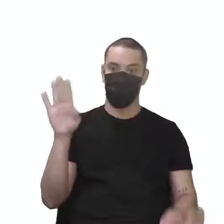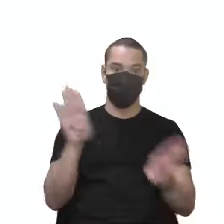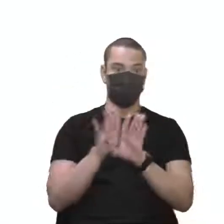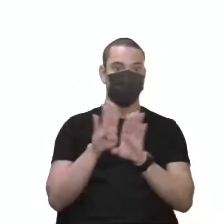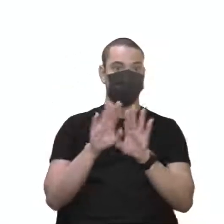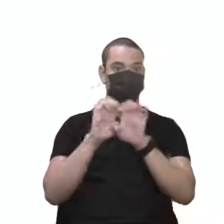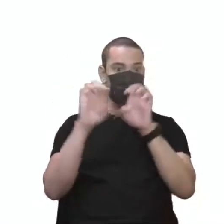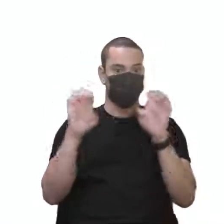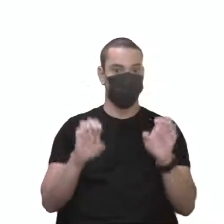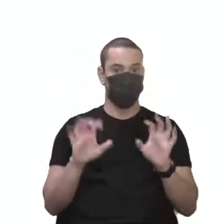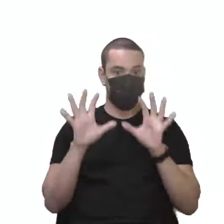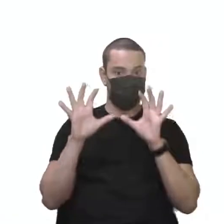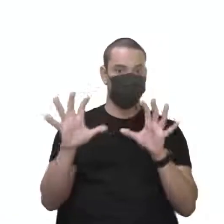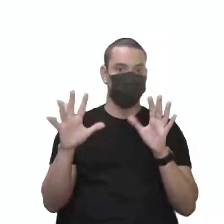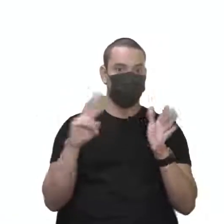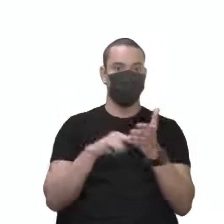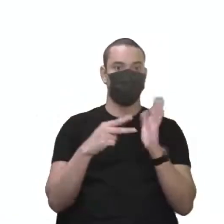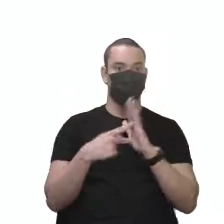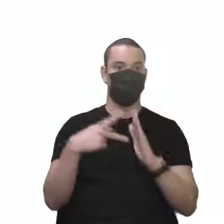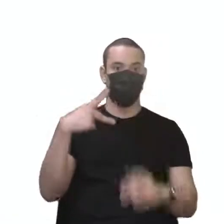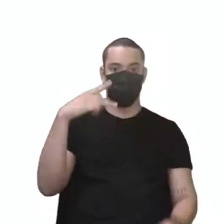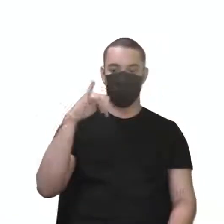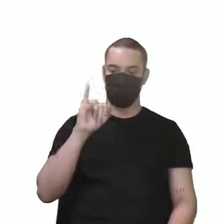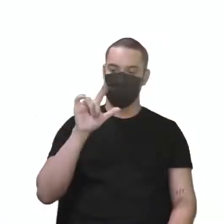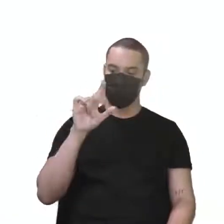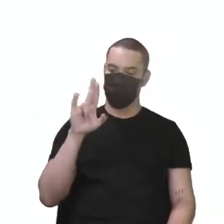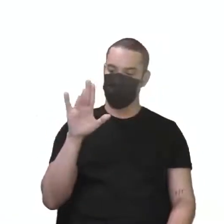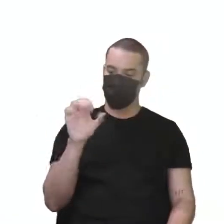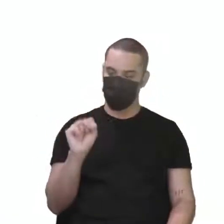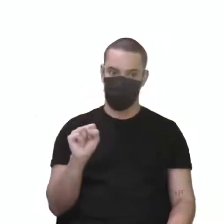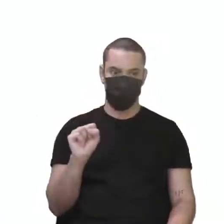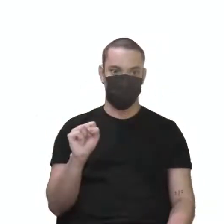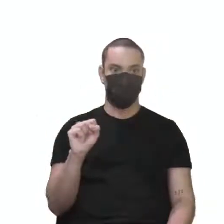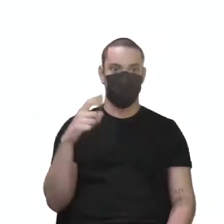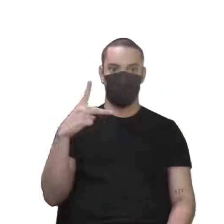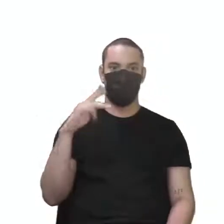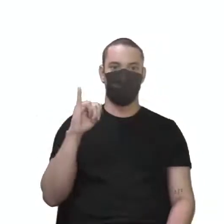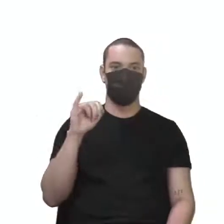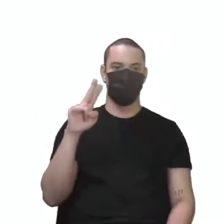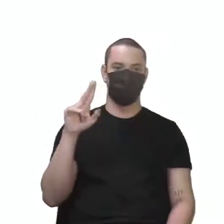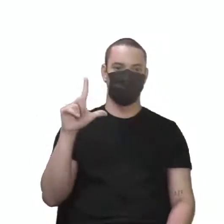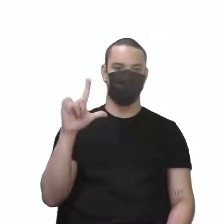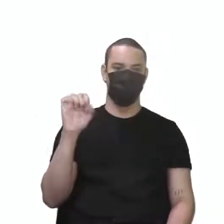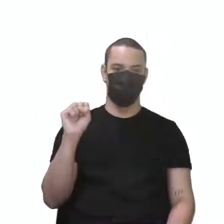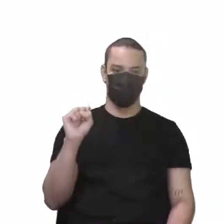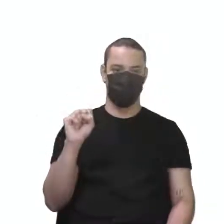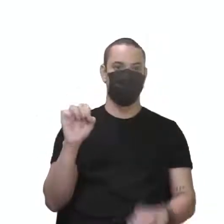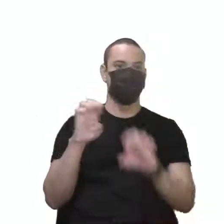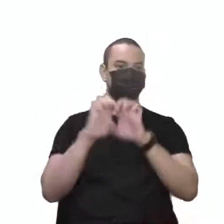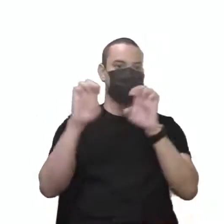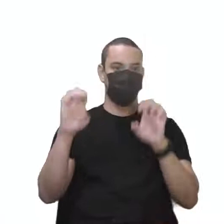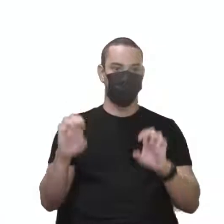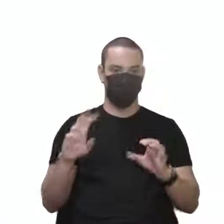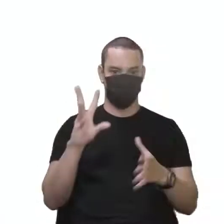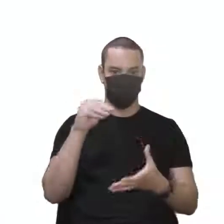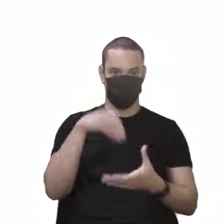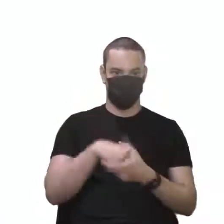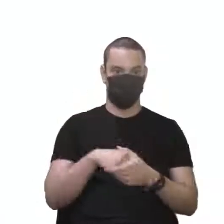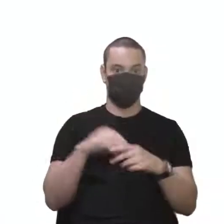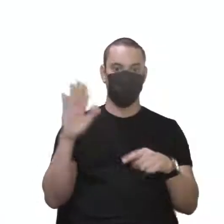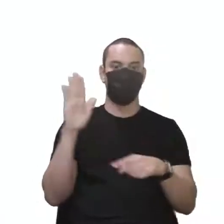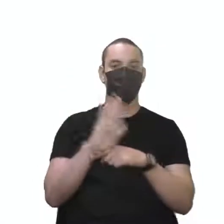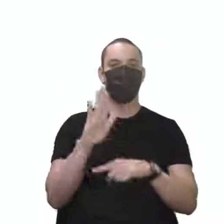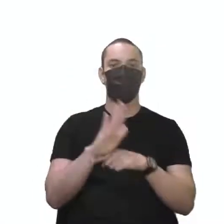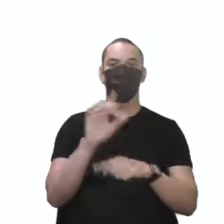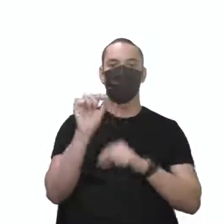aqui também chamadas de pilos. Não são pelos, são pilos, tá? São estruturas, né, que ajudam